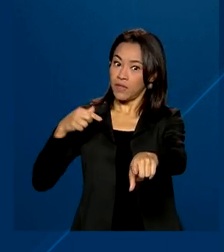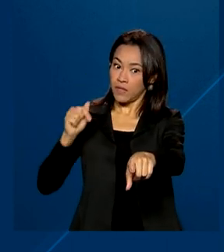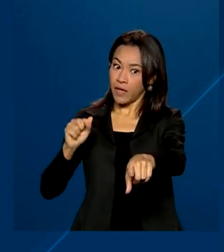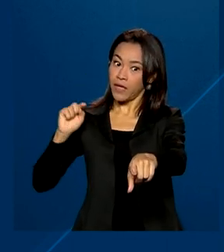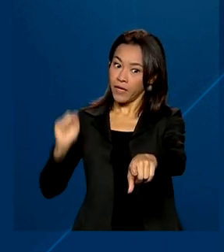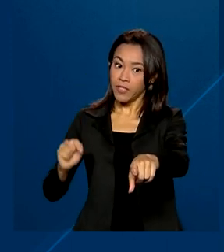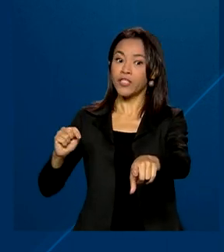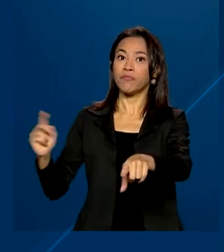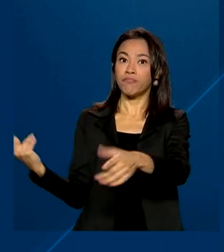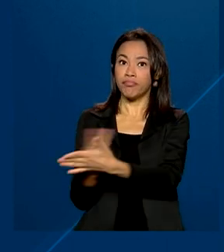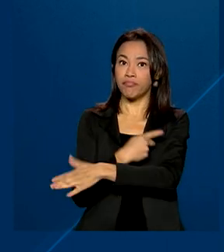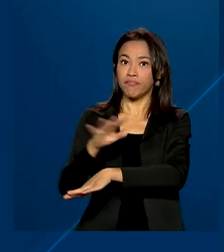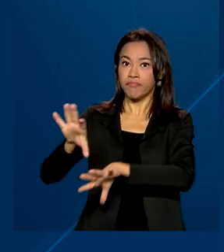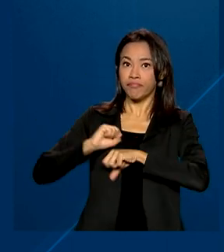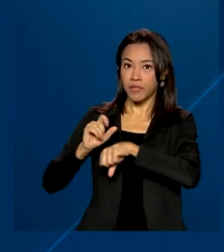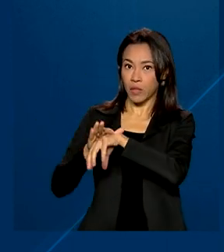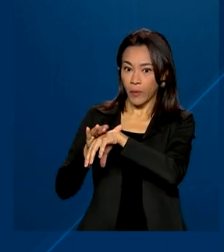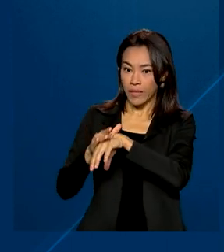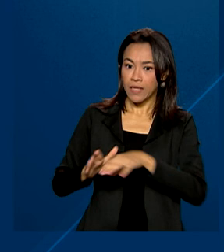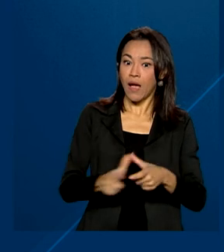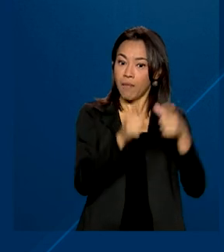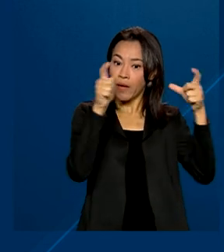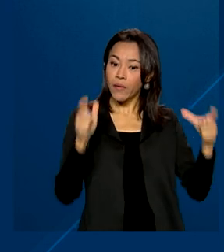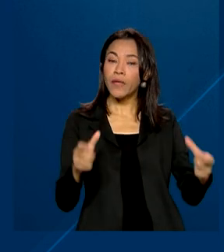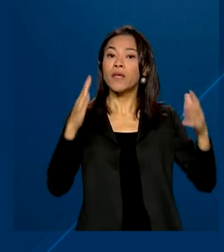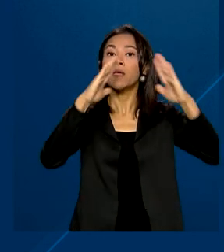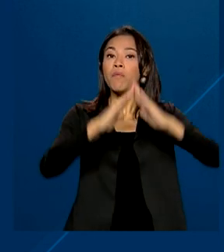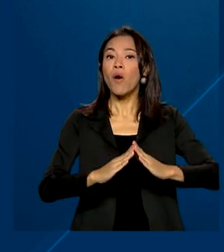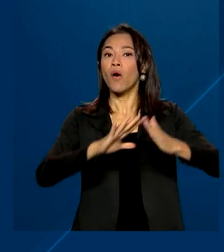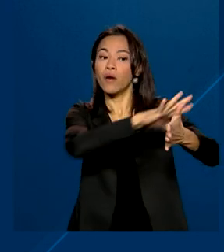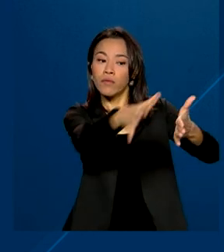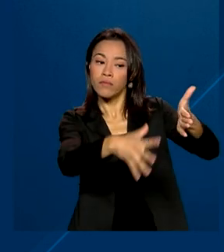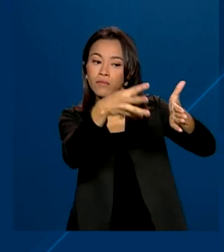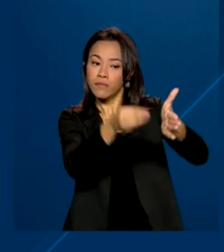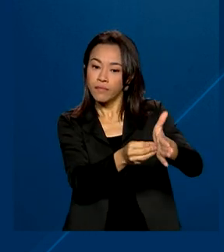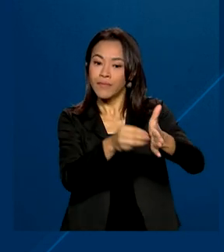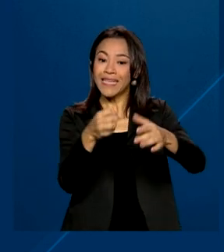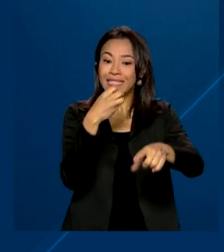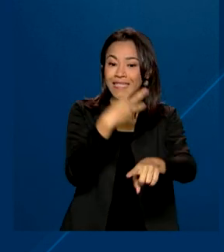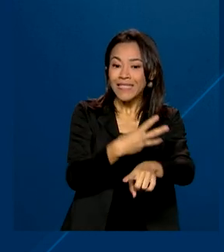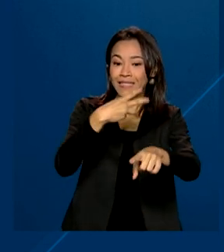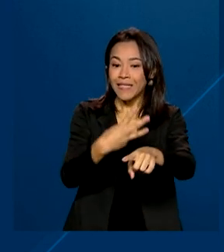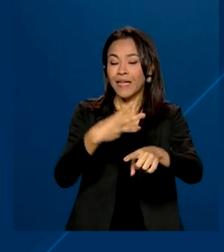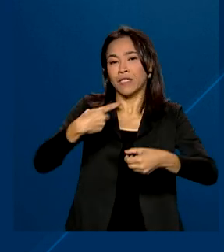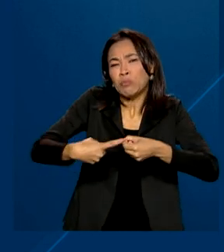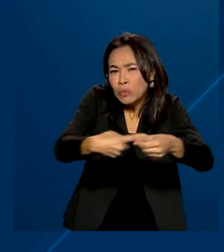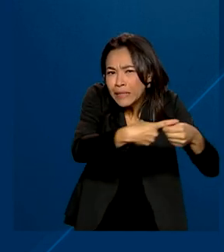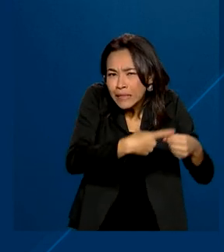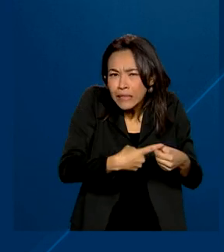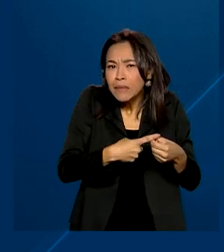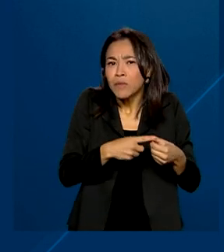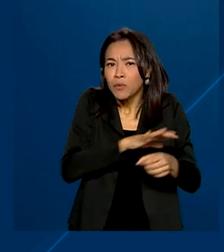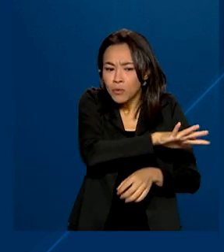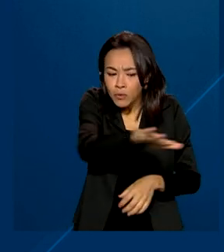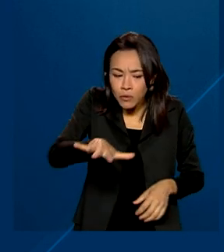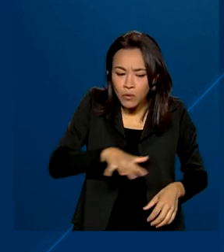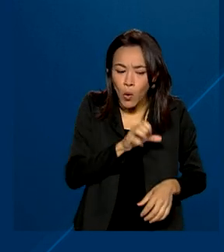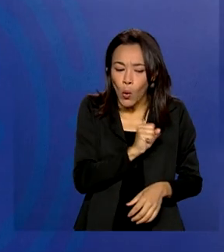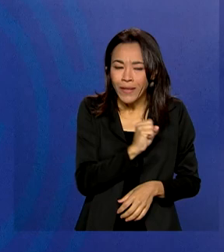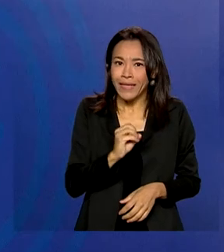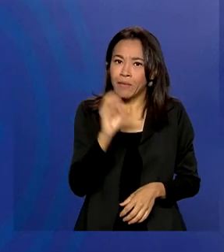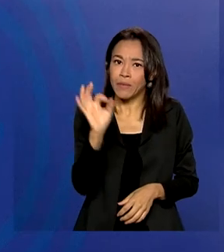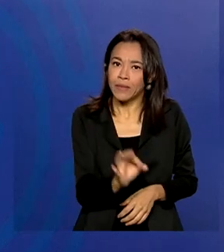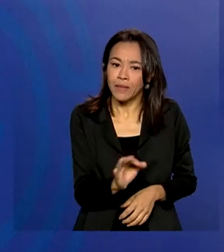malária no Brasil a maioria está na região Amazônica com 33 municípios concentrando oitenta por cento